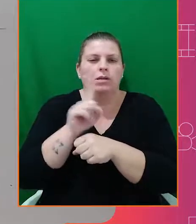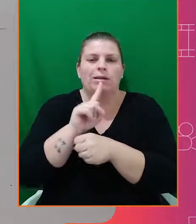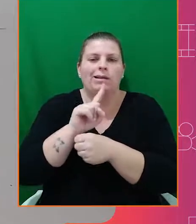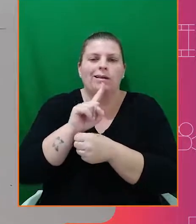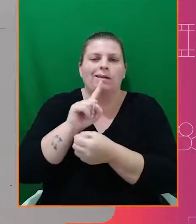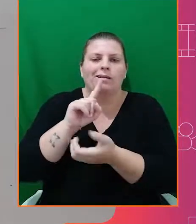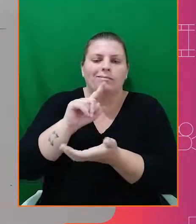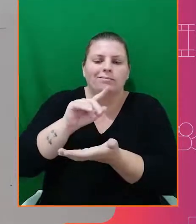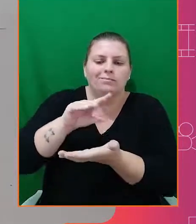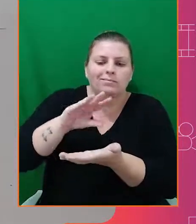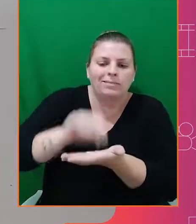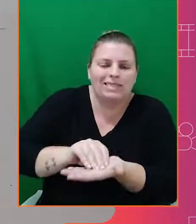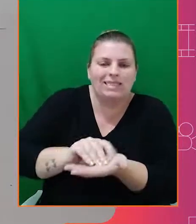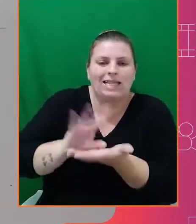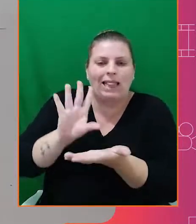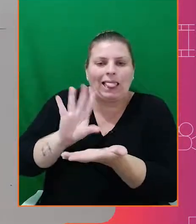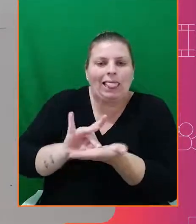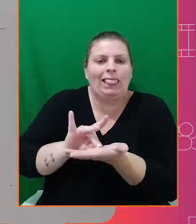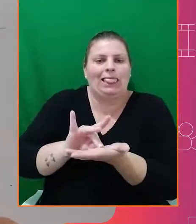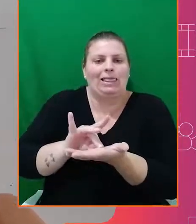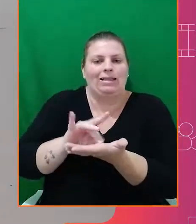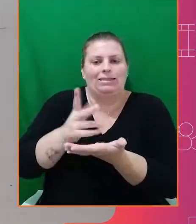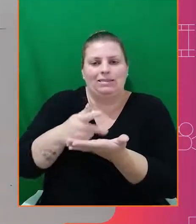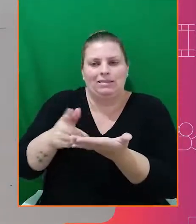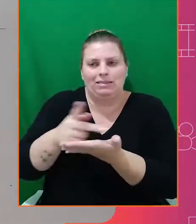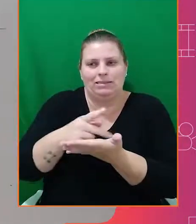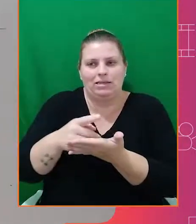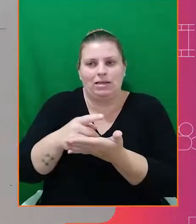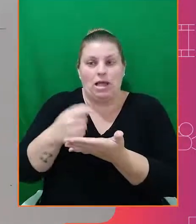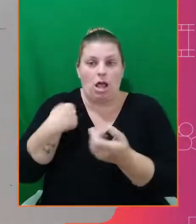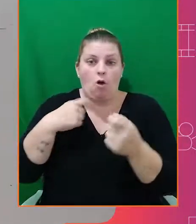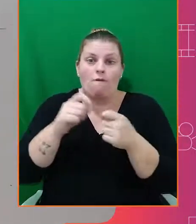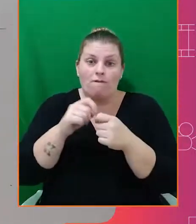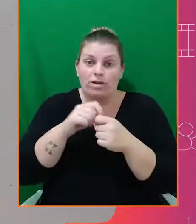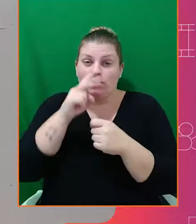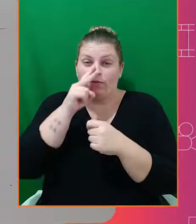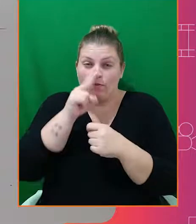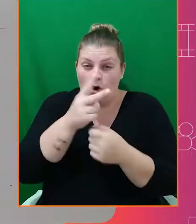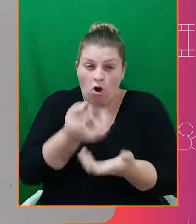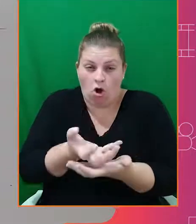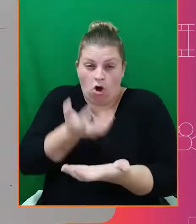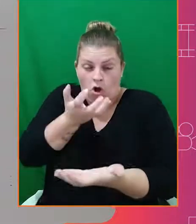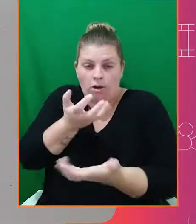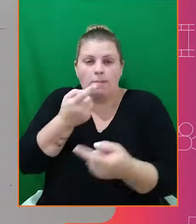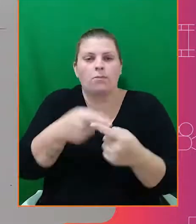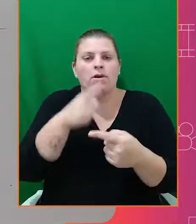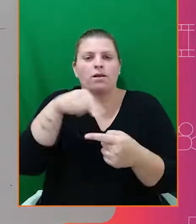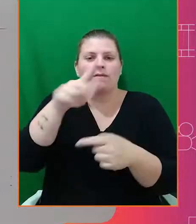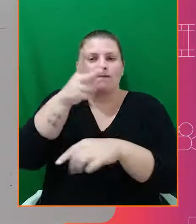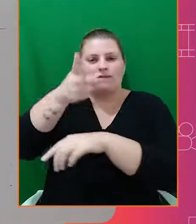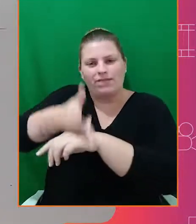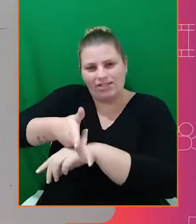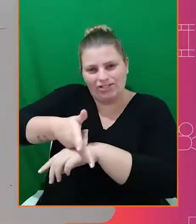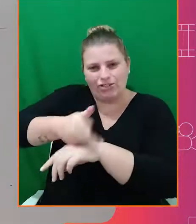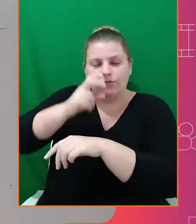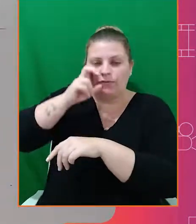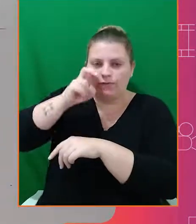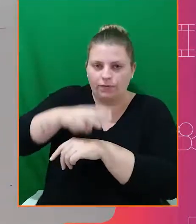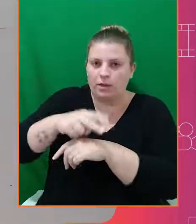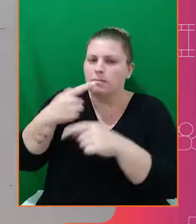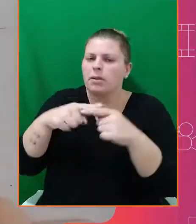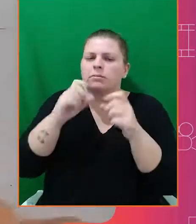que não fique manchado no seu desenho. Aqui eu deixei elas bem fortes para que vocês pudessem ver no vídeo. No entanto, não